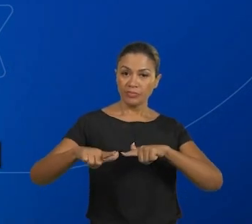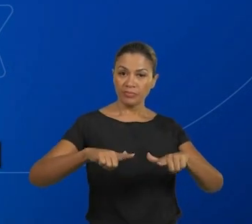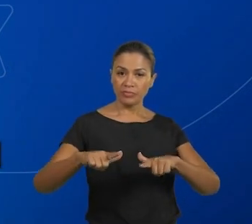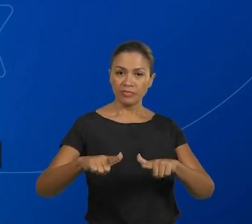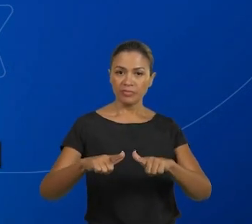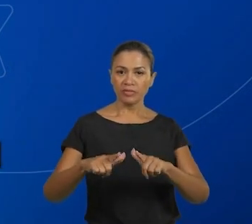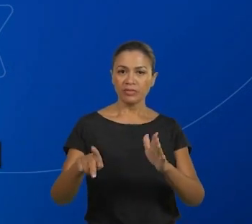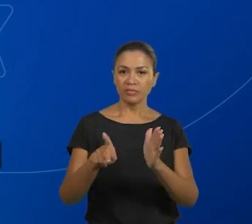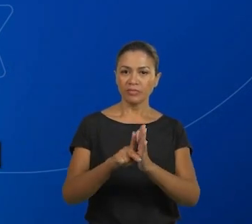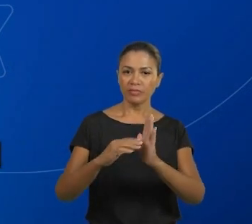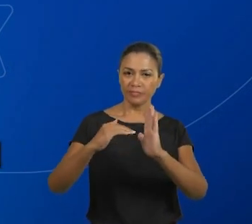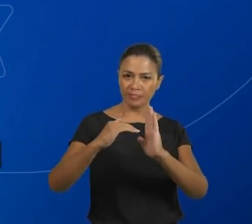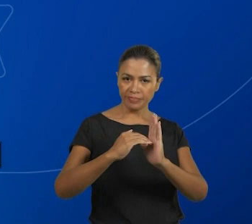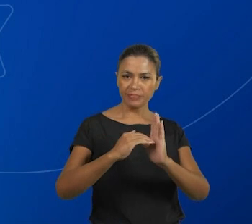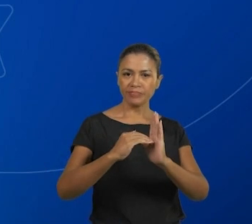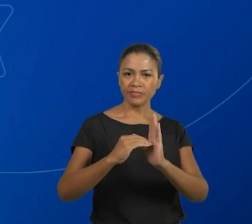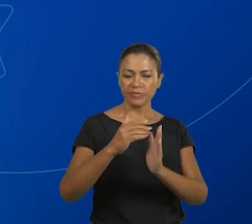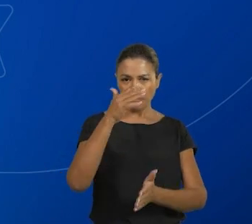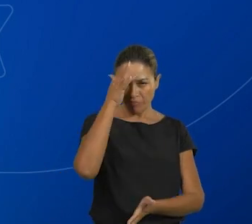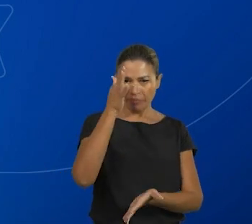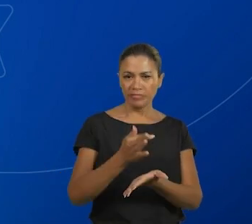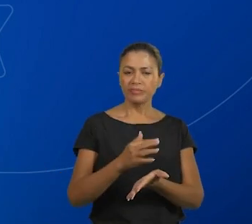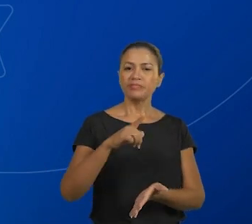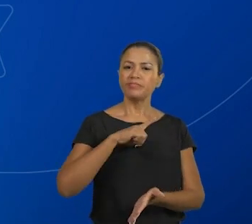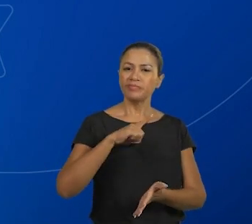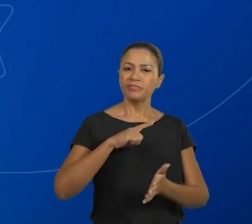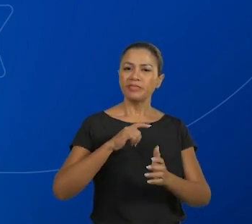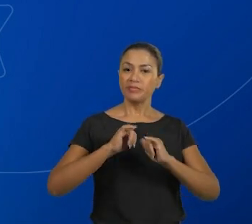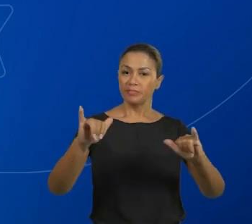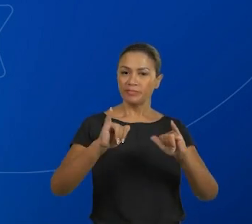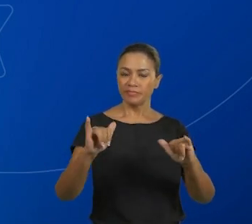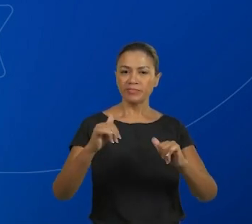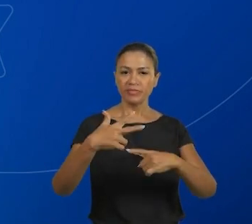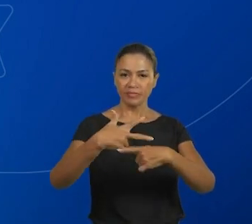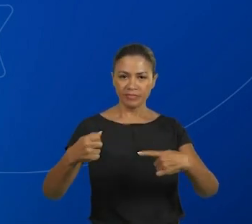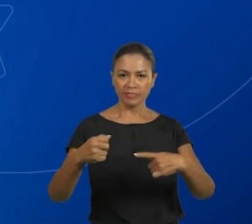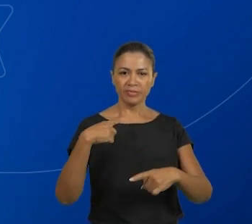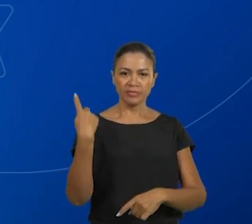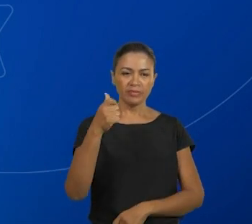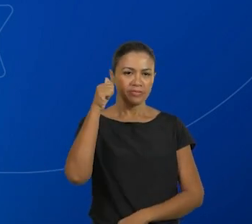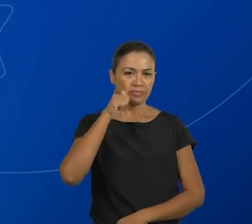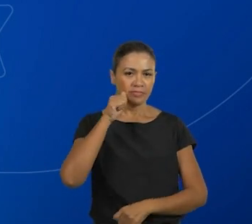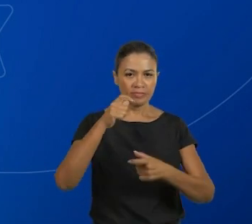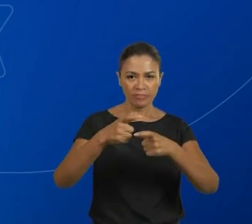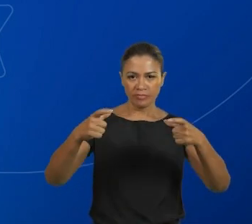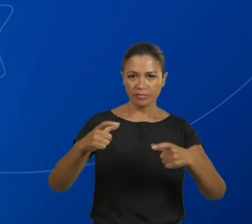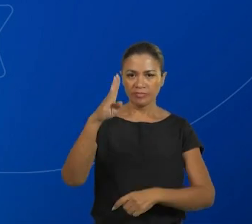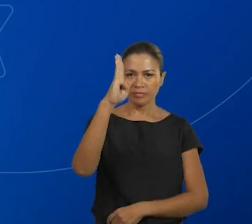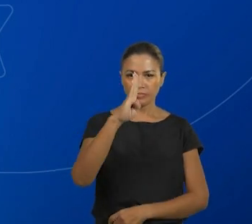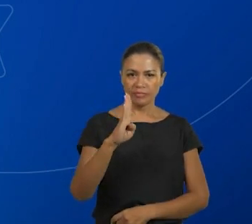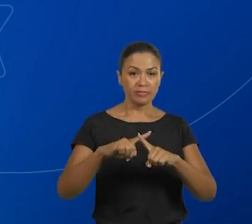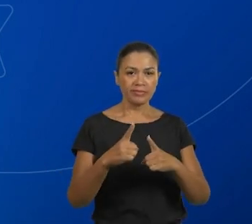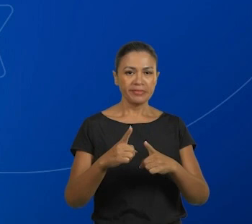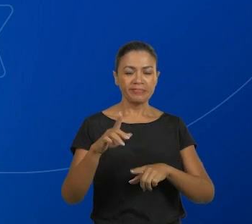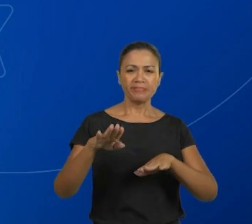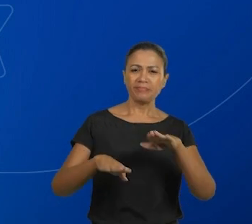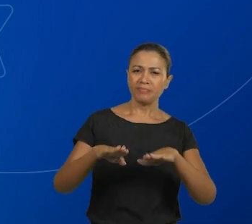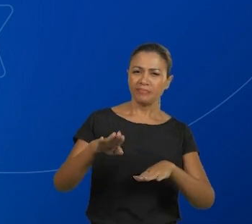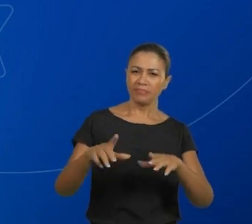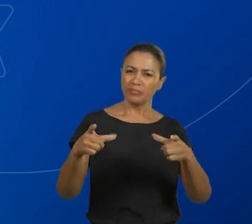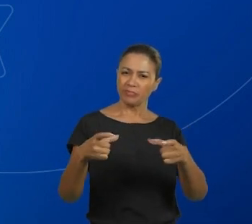nossa jornada rumo à Câmara Federal, com muita fé de que teremos uma campanha vitoriosa. Nós, mulheres, somos maioria no Brasil,